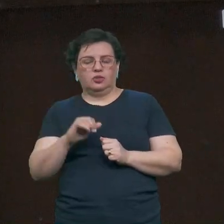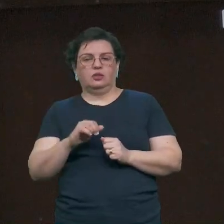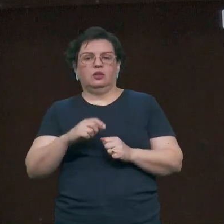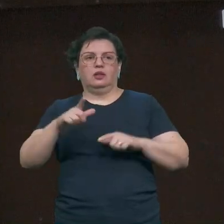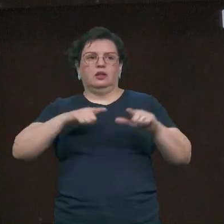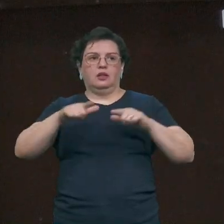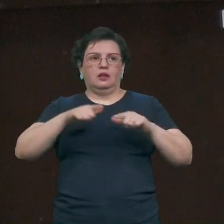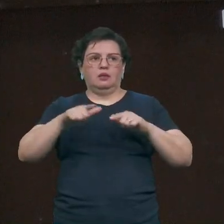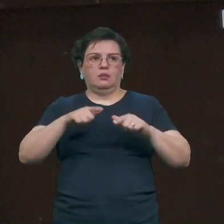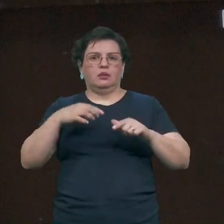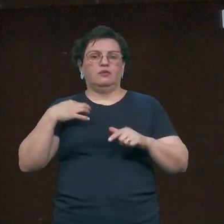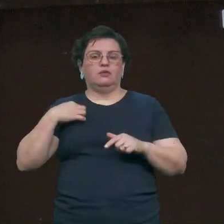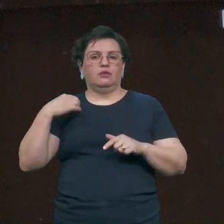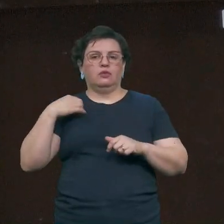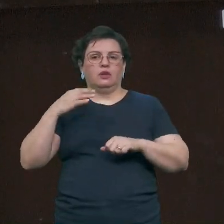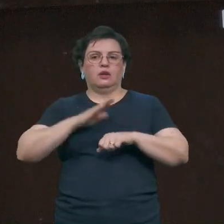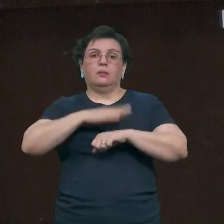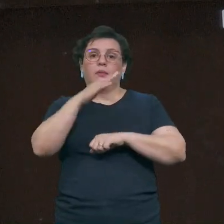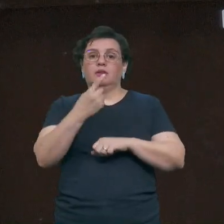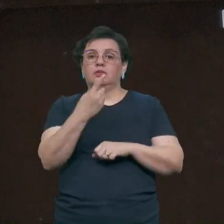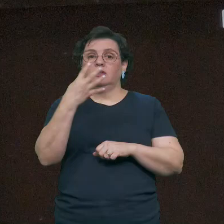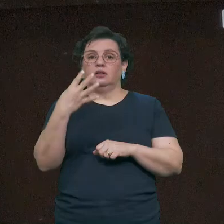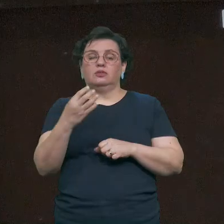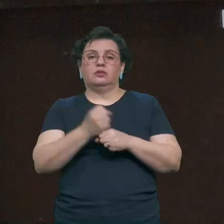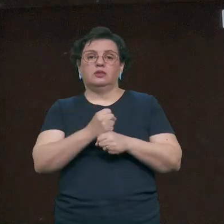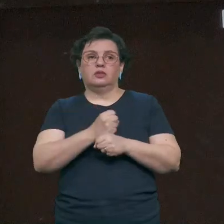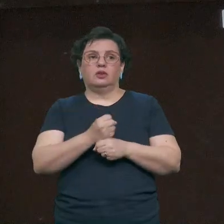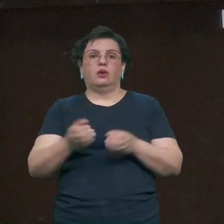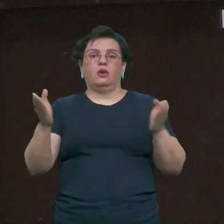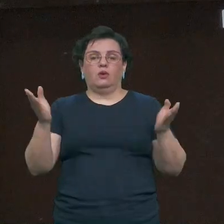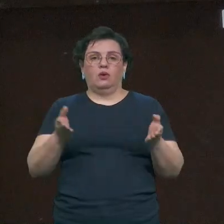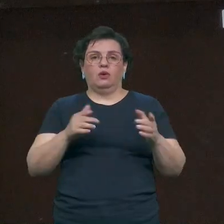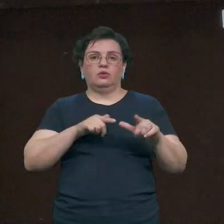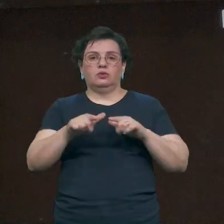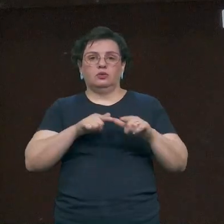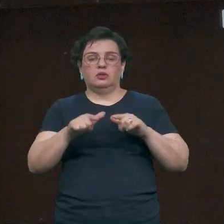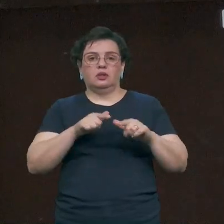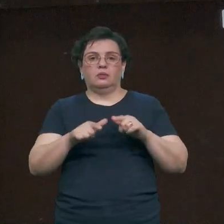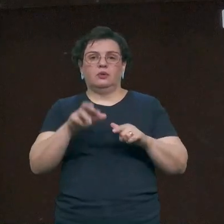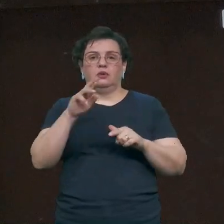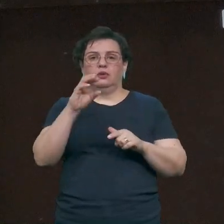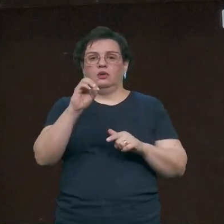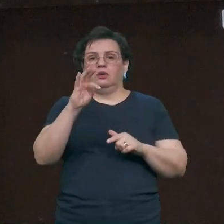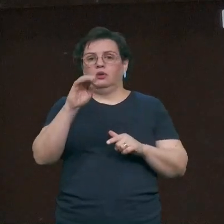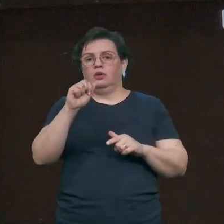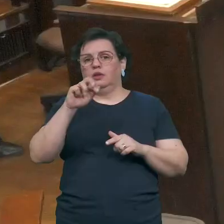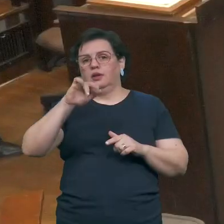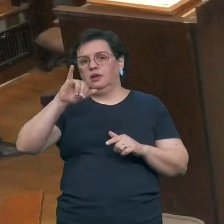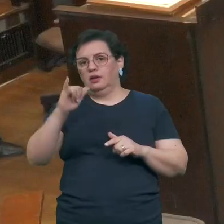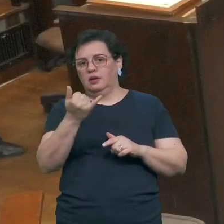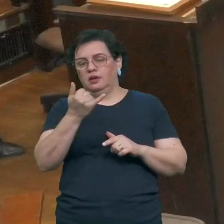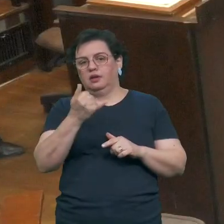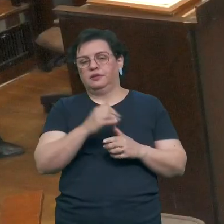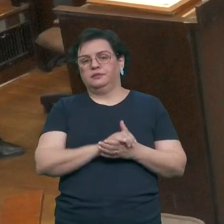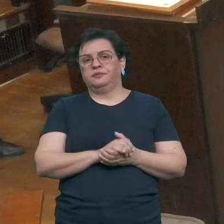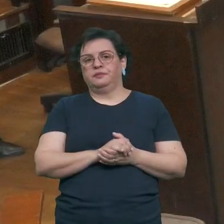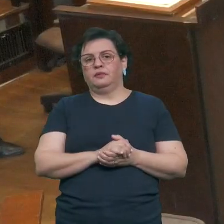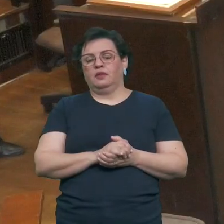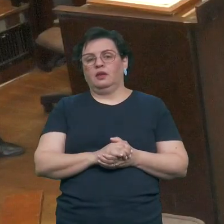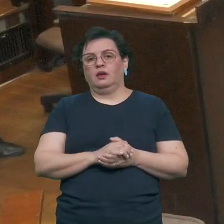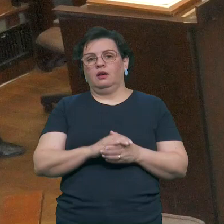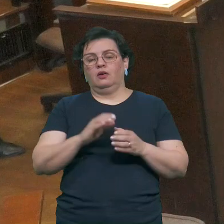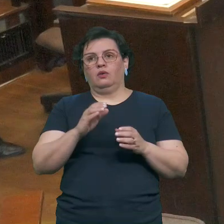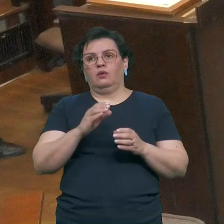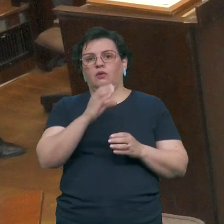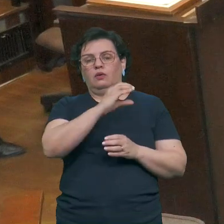por mais de 14 anos. Hoje é membro do Rotary Clube Conecta e do Conselho Municipal de Educação. É coordenadora de